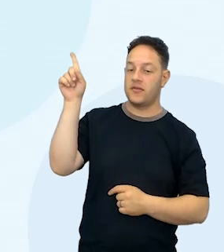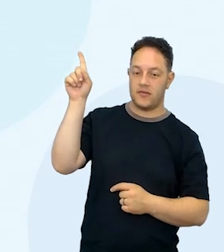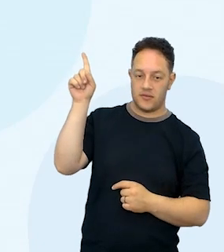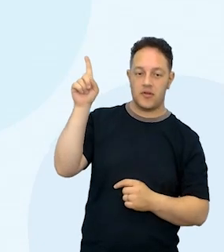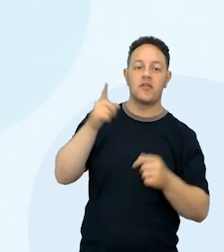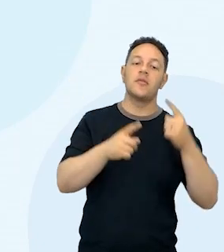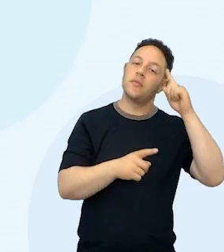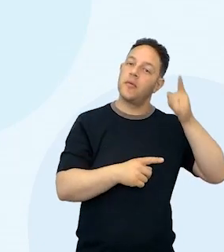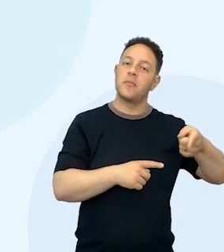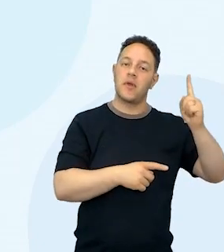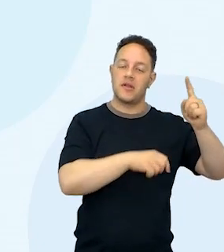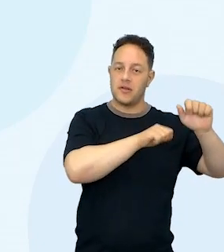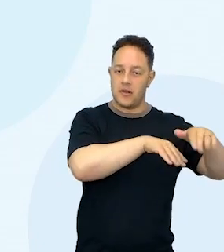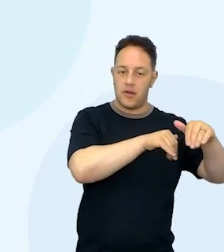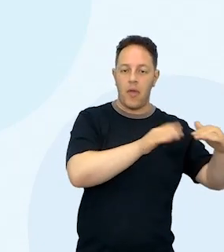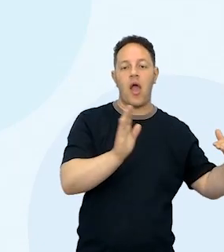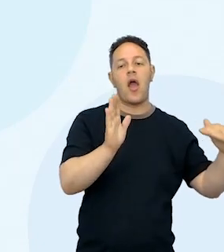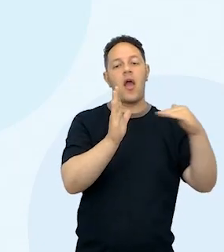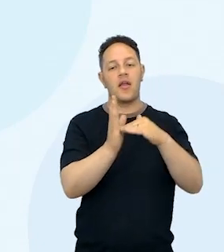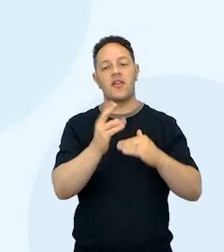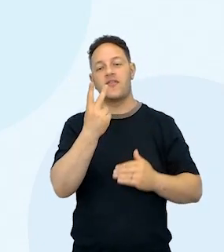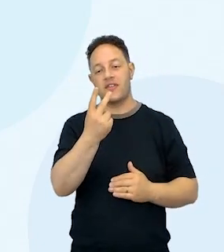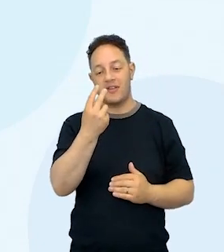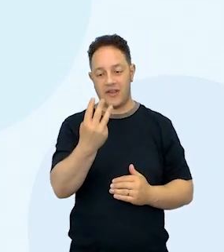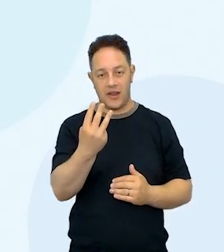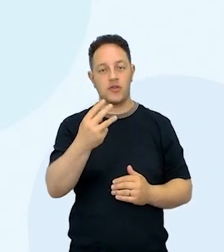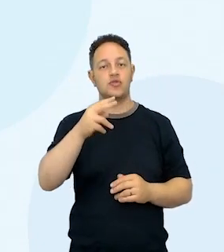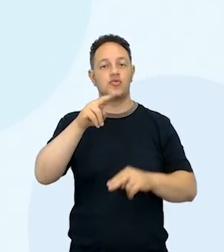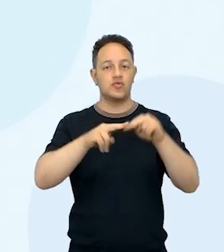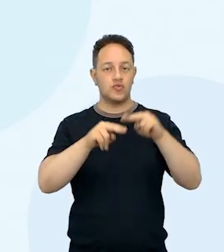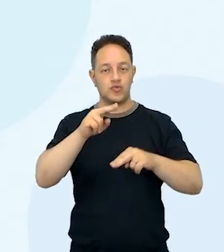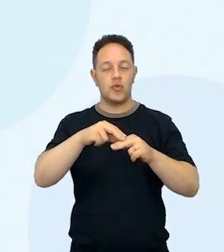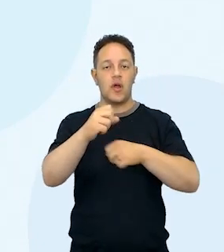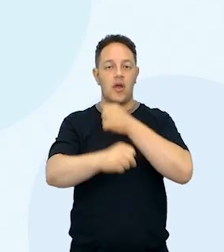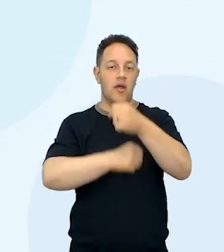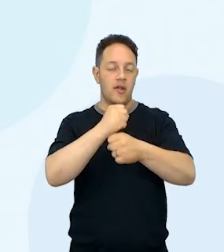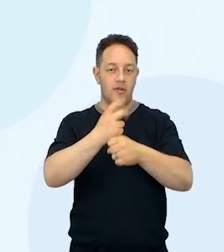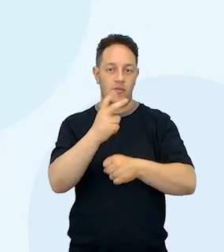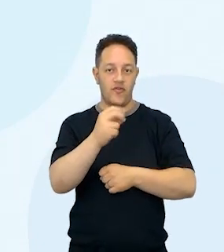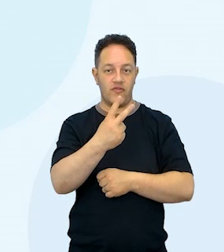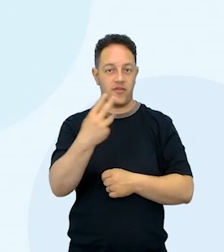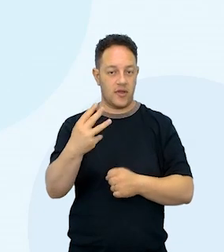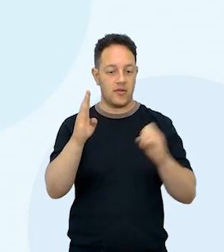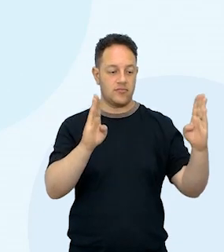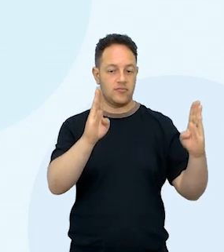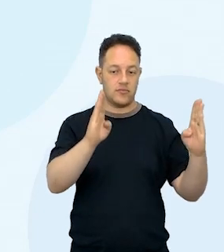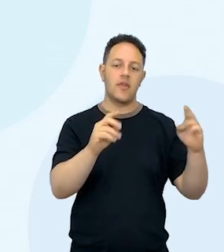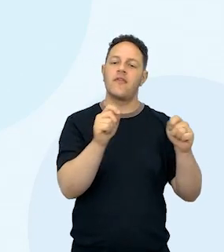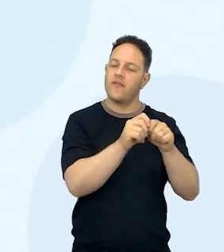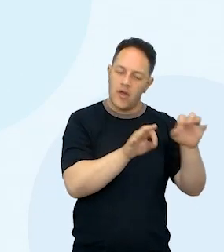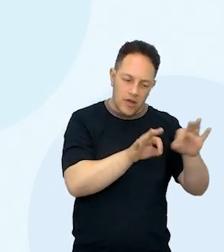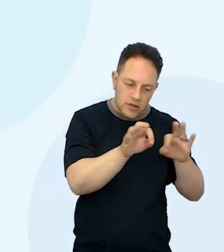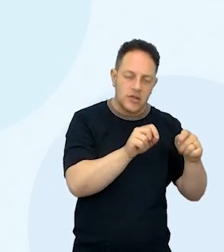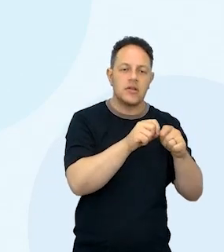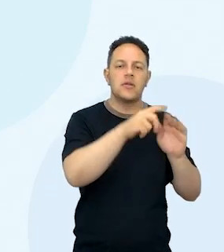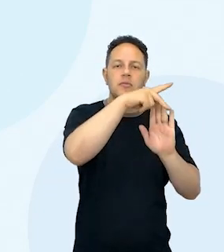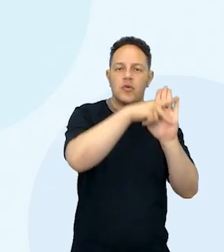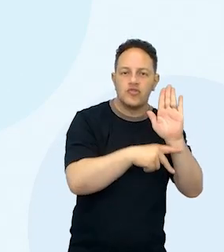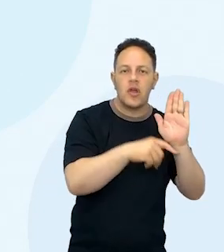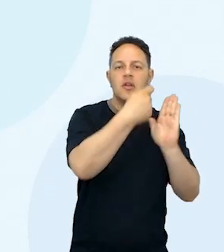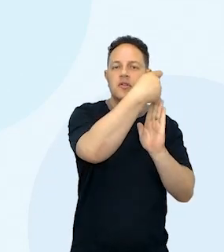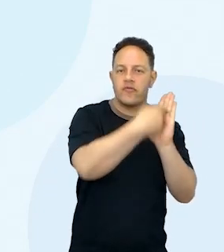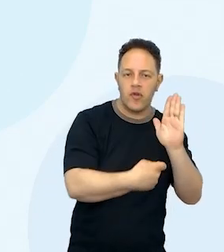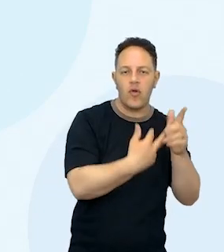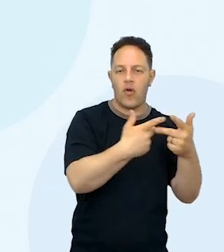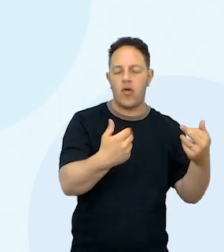1º de setembro início até 23 de junho de 2023. Esse é o momento de desenvolver e inscrever os projetos das